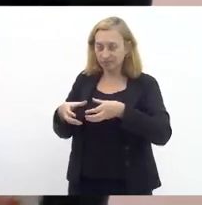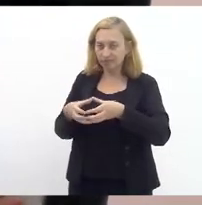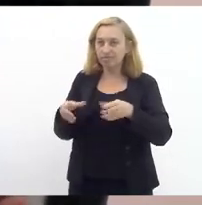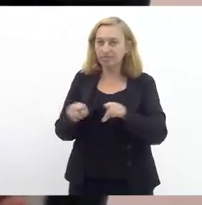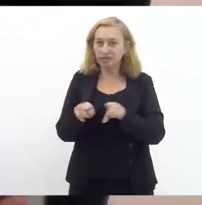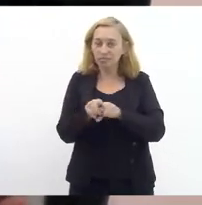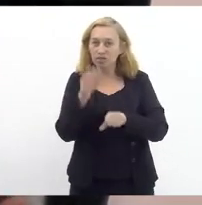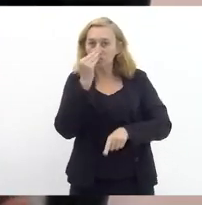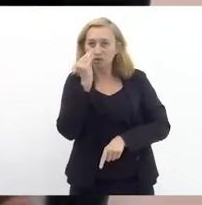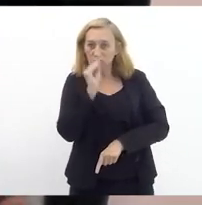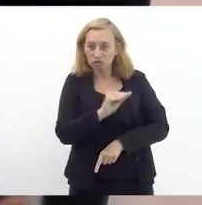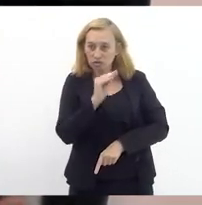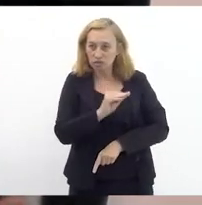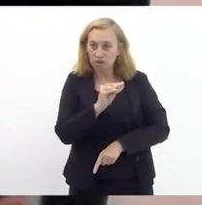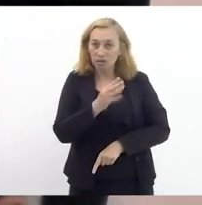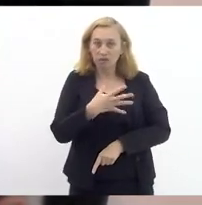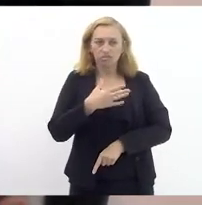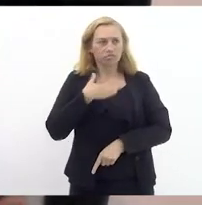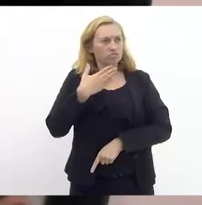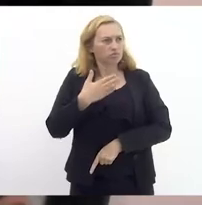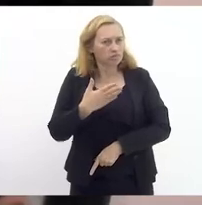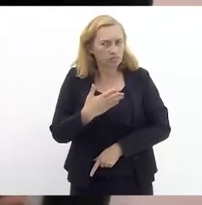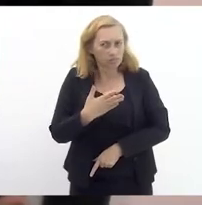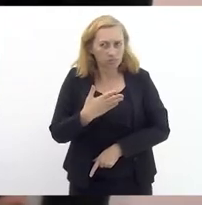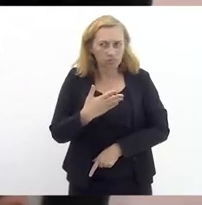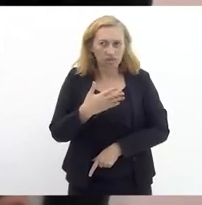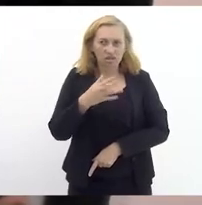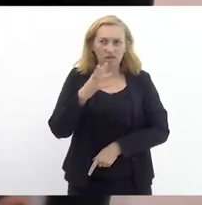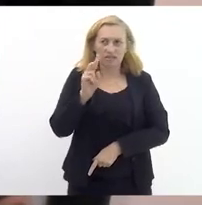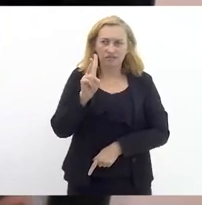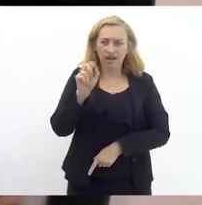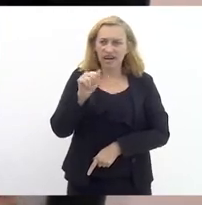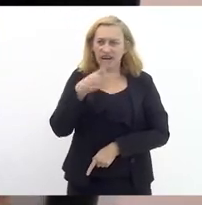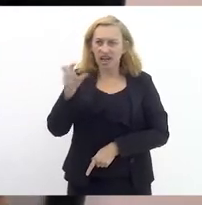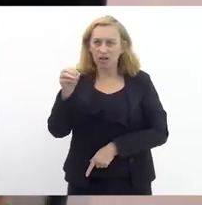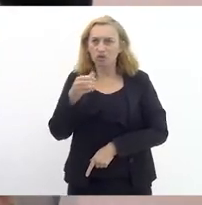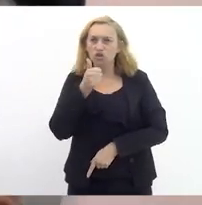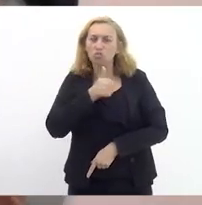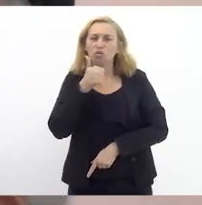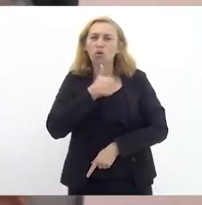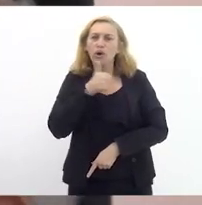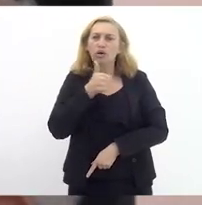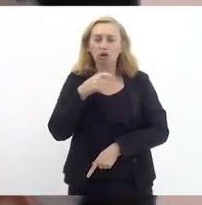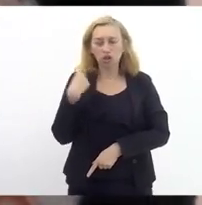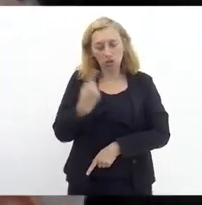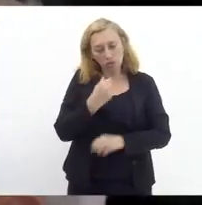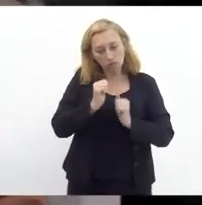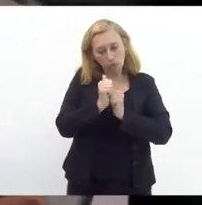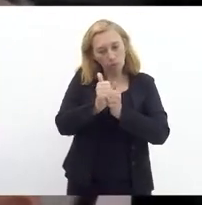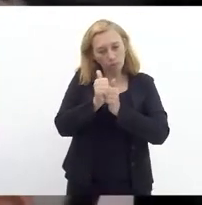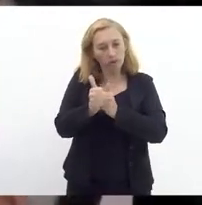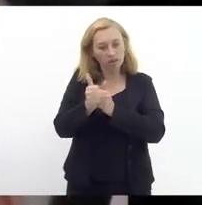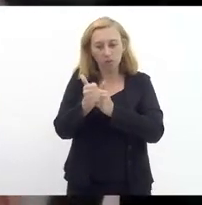também que me chocou demais ao vagão feminino. O que nós acompanhamos de